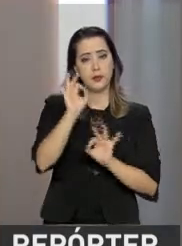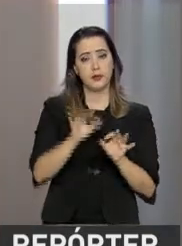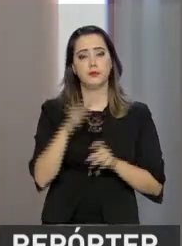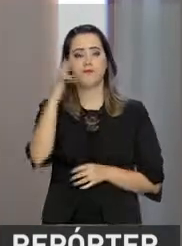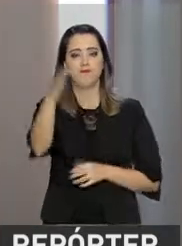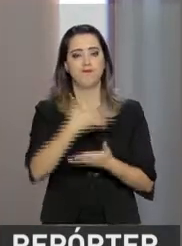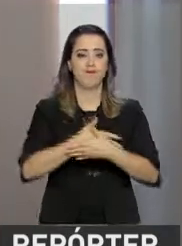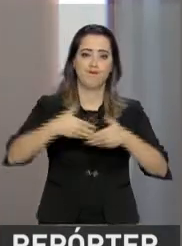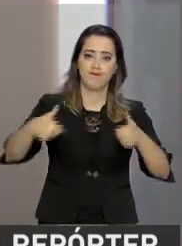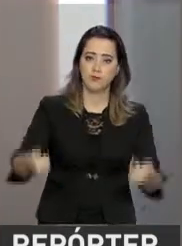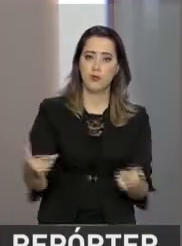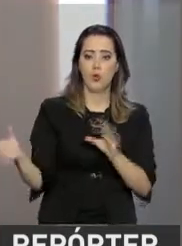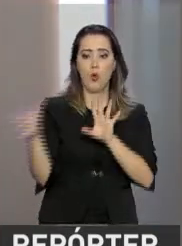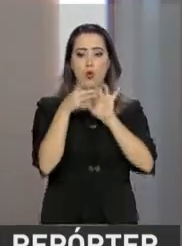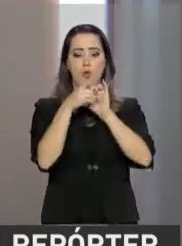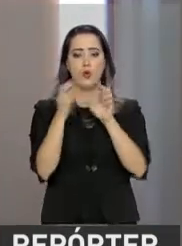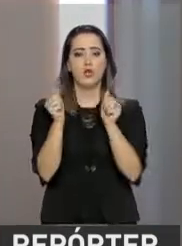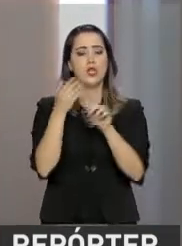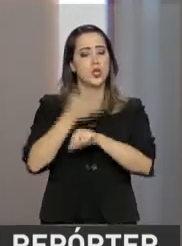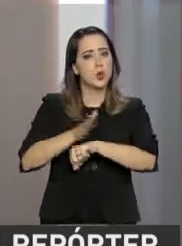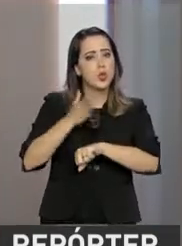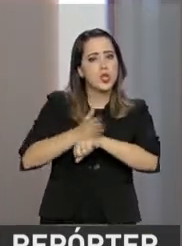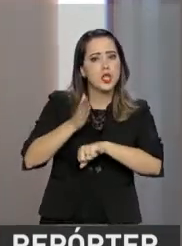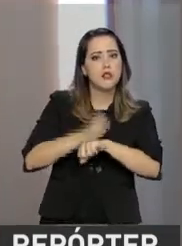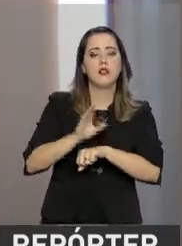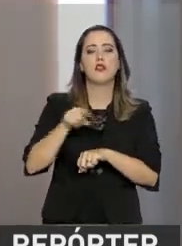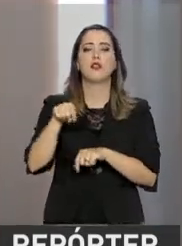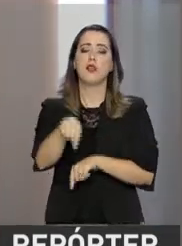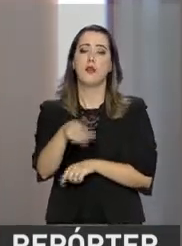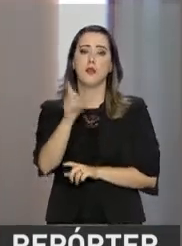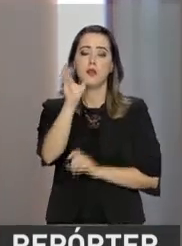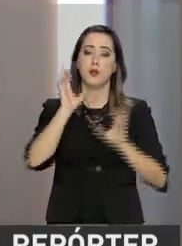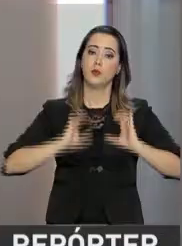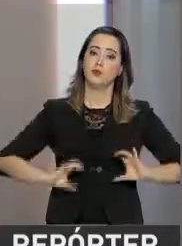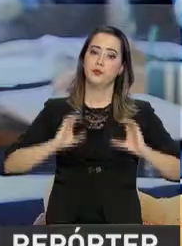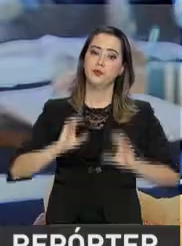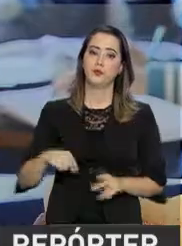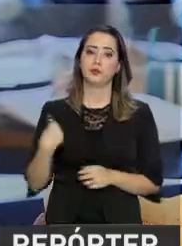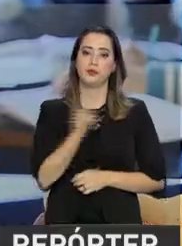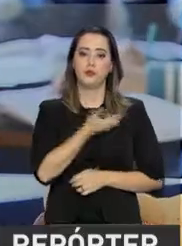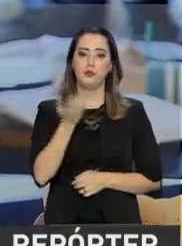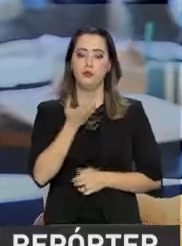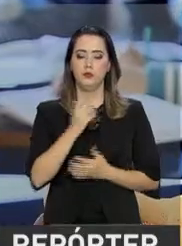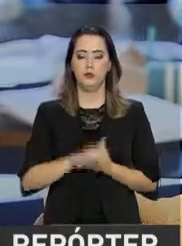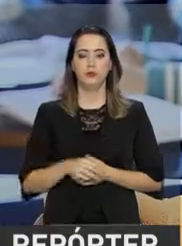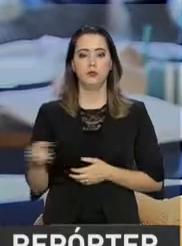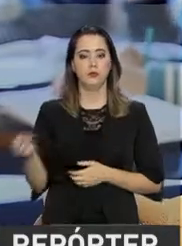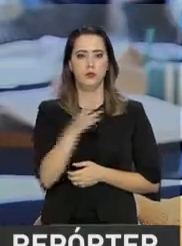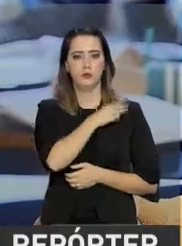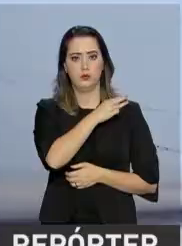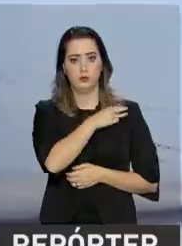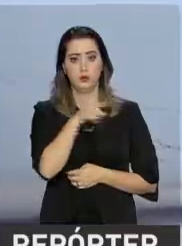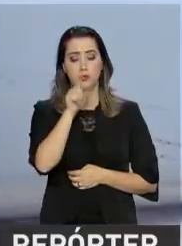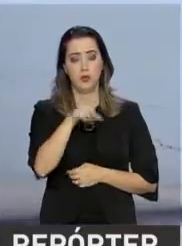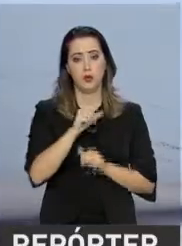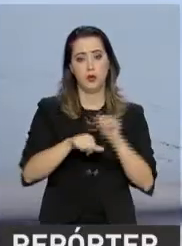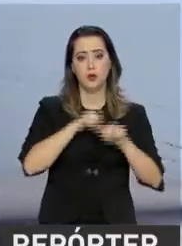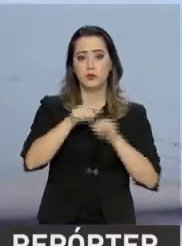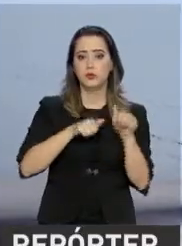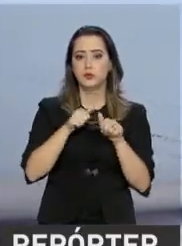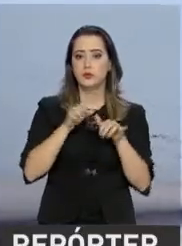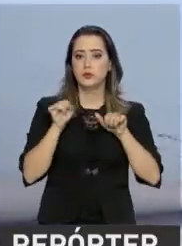seu futuro, com a integração, com a formação integral do cidadão que a gente deseja. A reforma do ensino médio muda